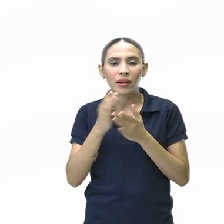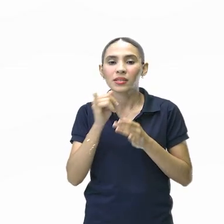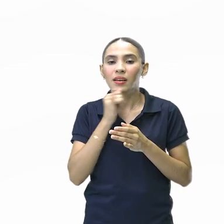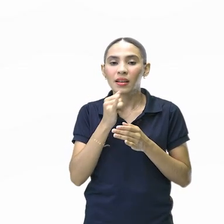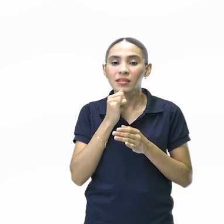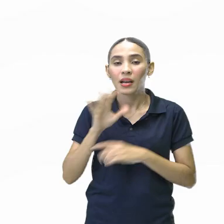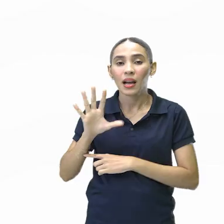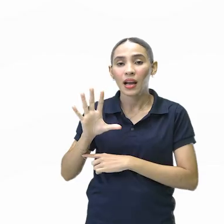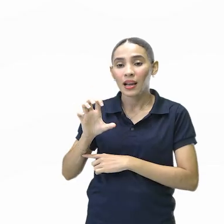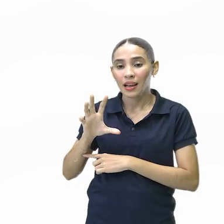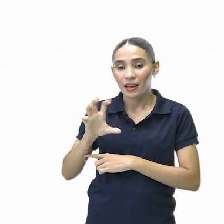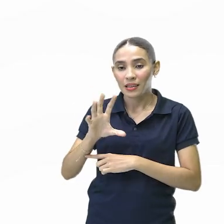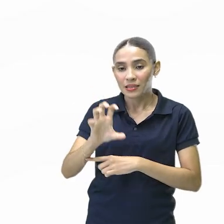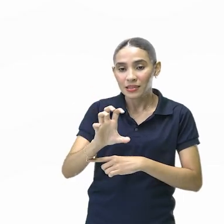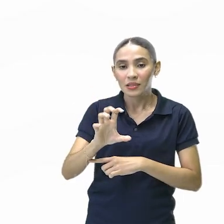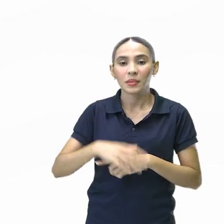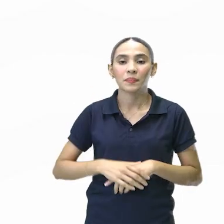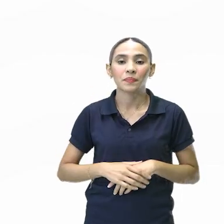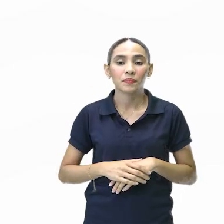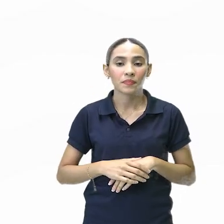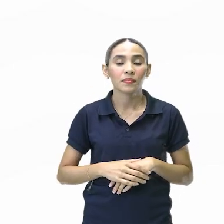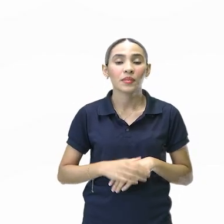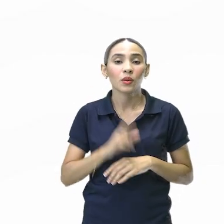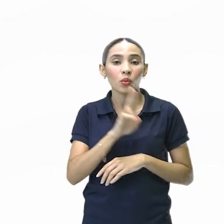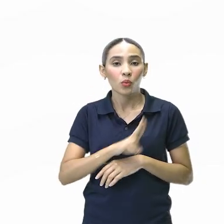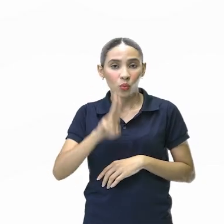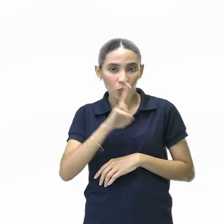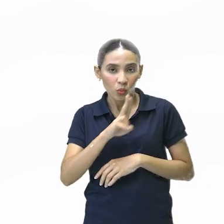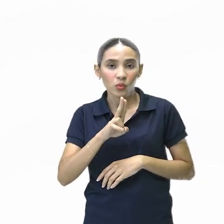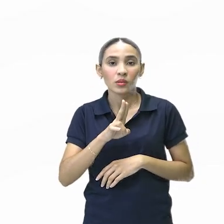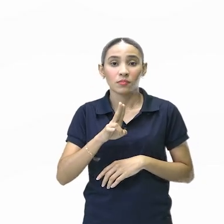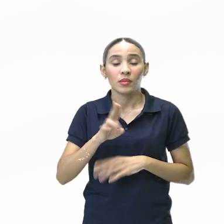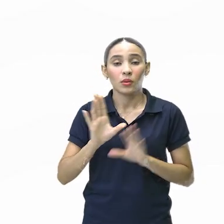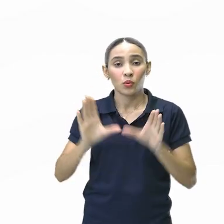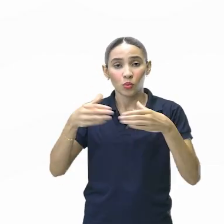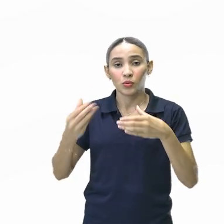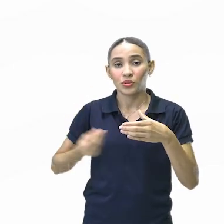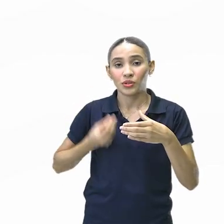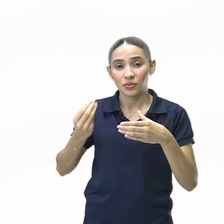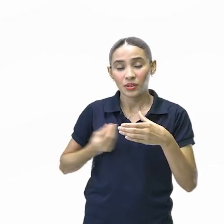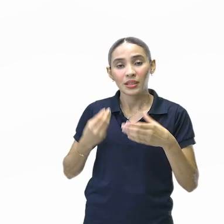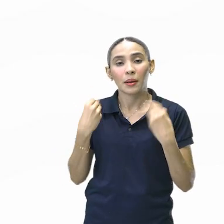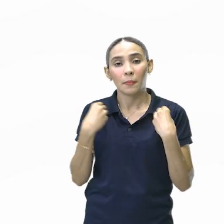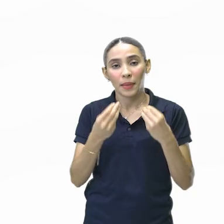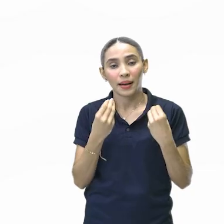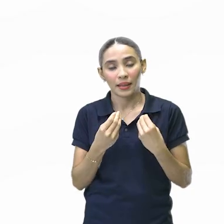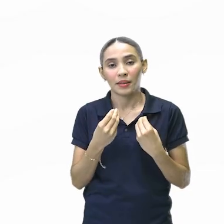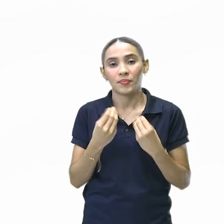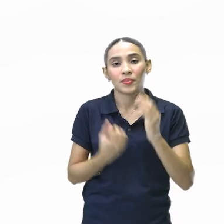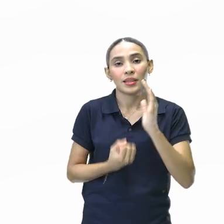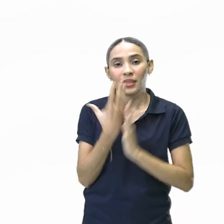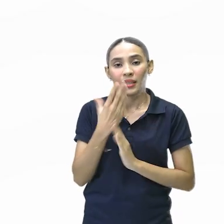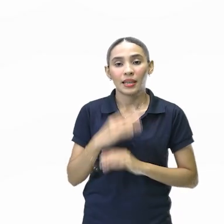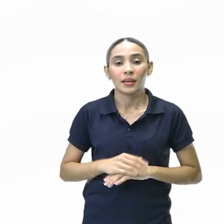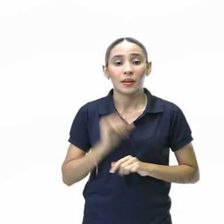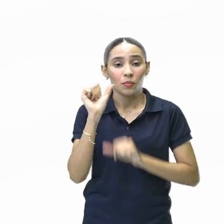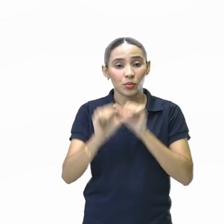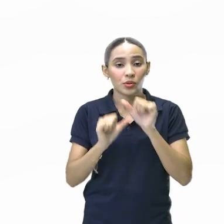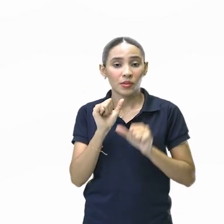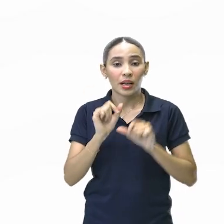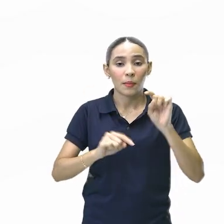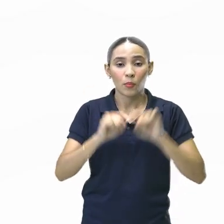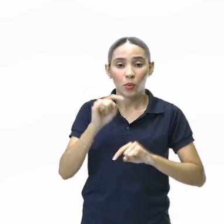as enzimas, por exemplo. Né? Ele utiliza os organismos vivos para criar,